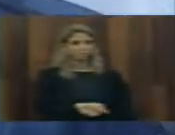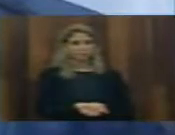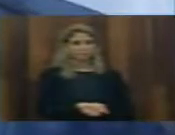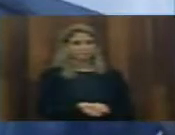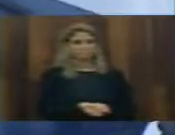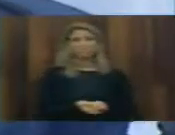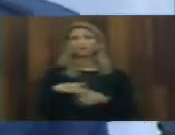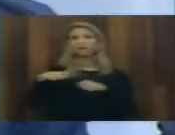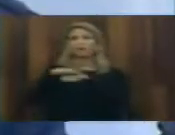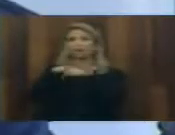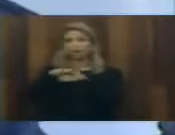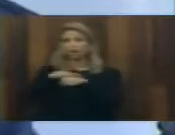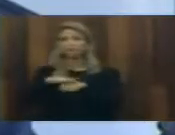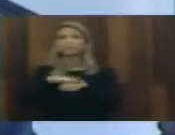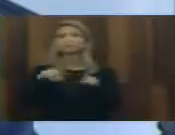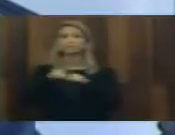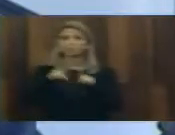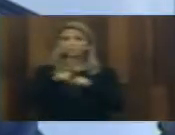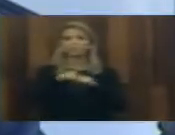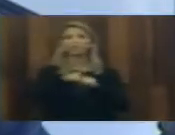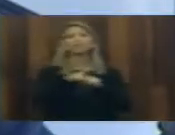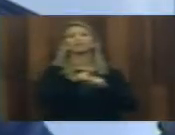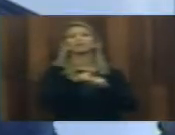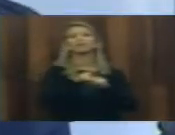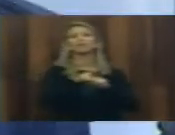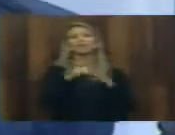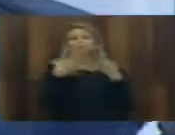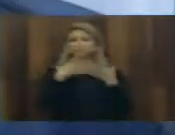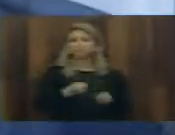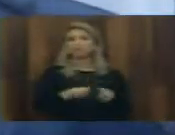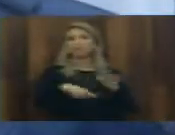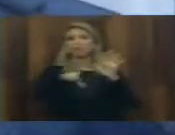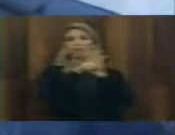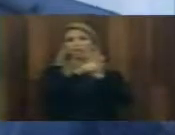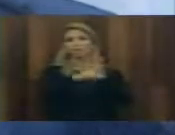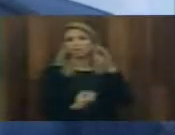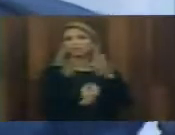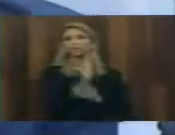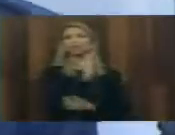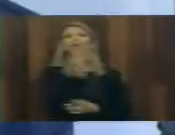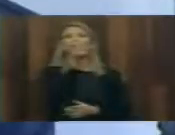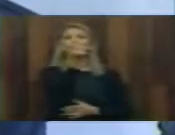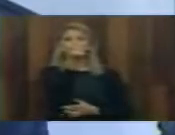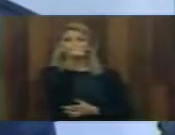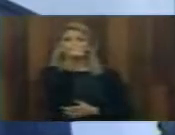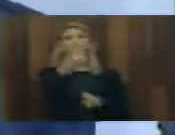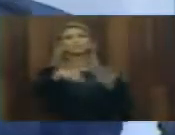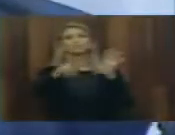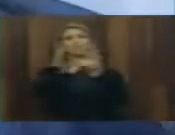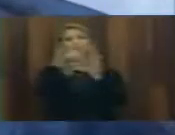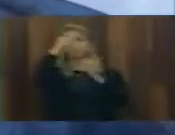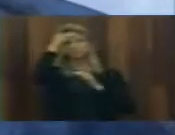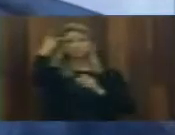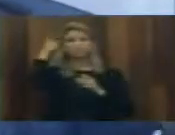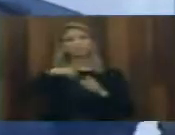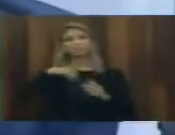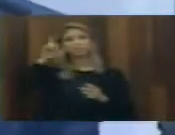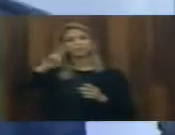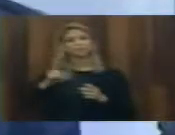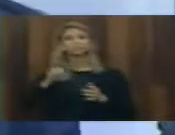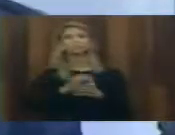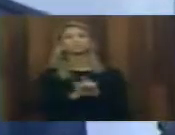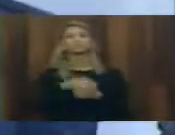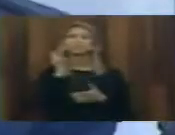Deus quiser, a aprovação da lei que cria o Fundo Municipal dos Direitos da Pessoa com Deficiência, que é uma demanda da